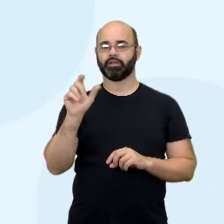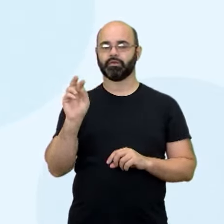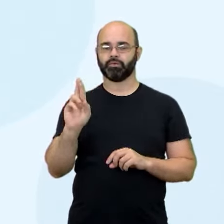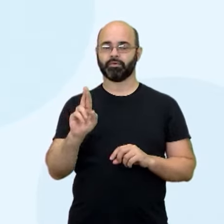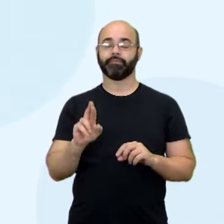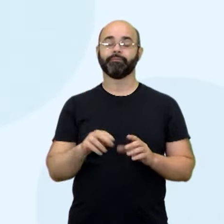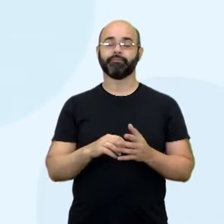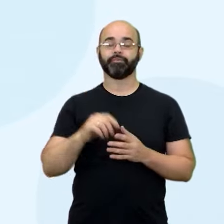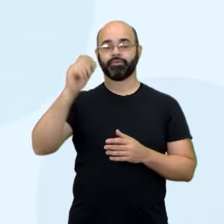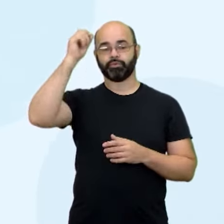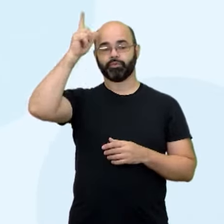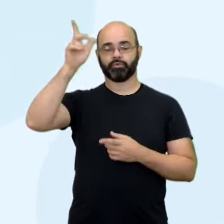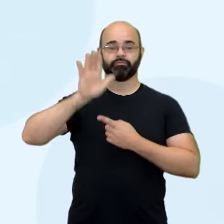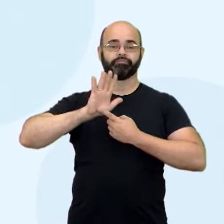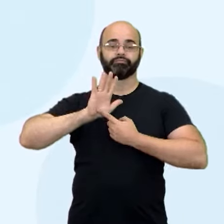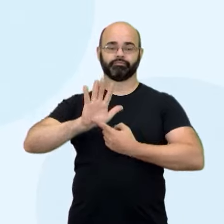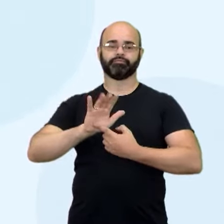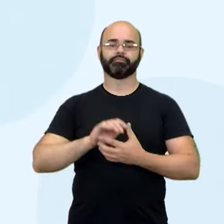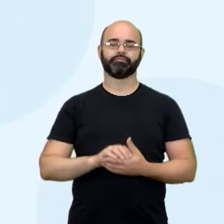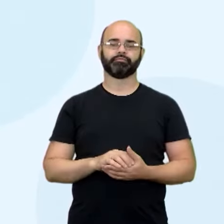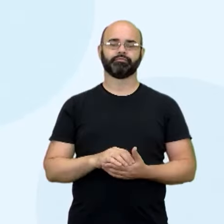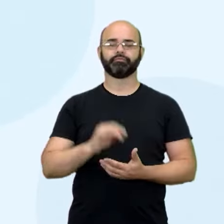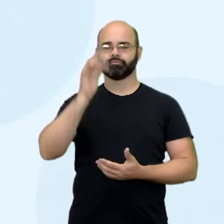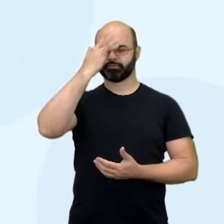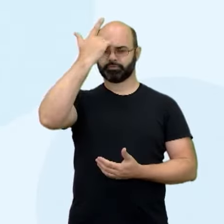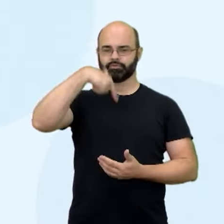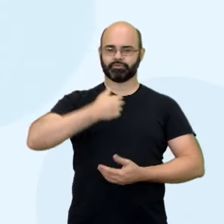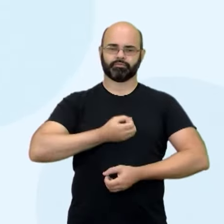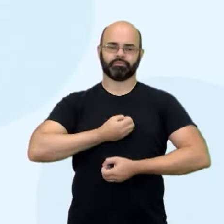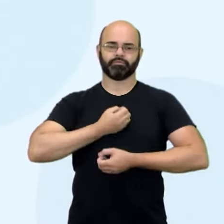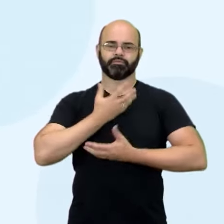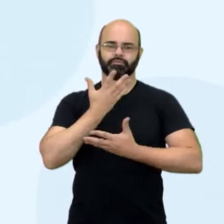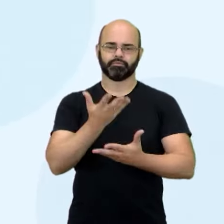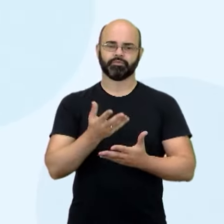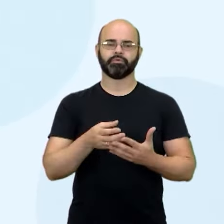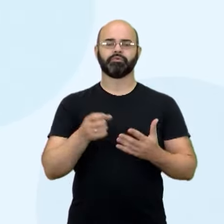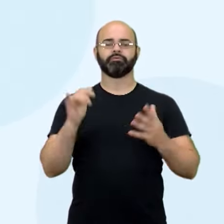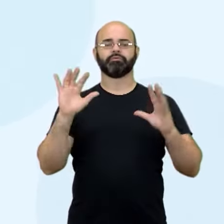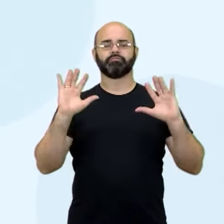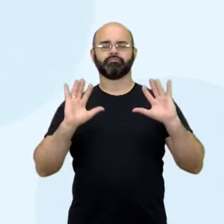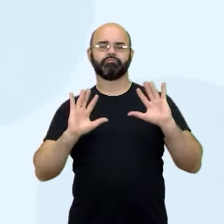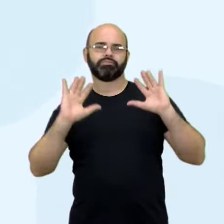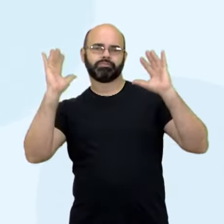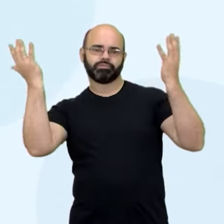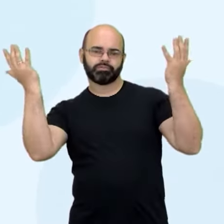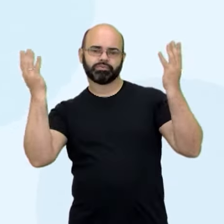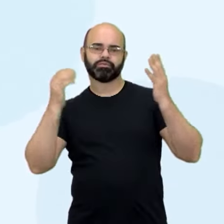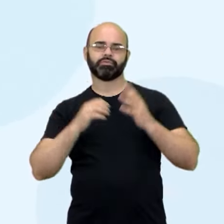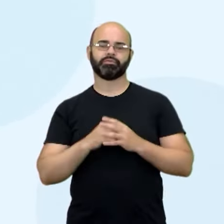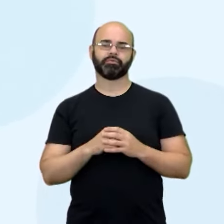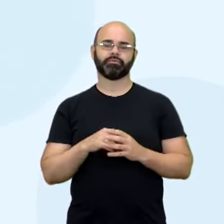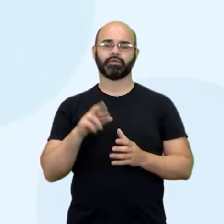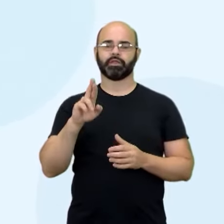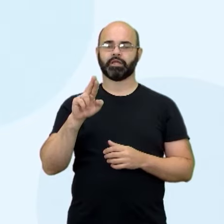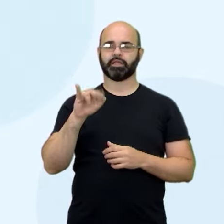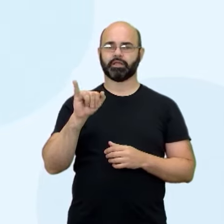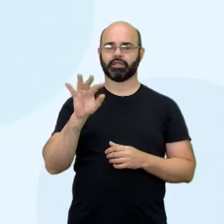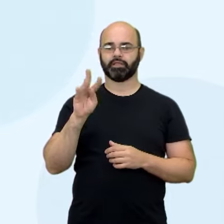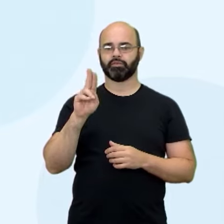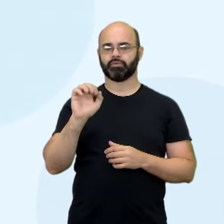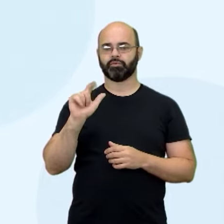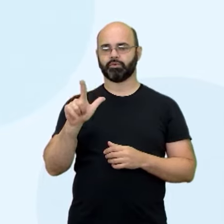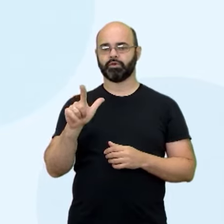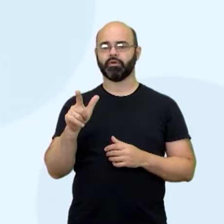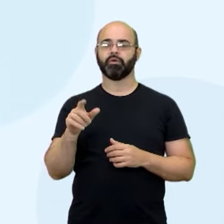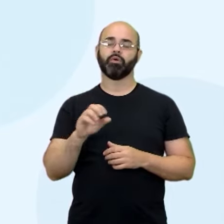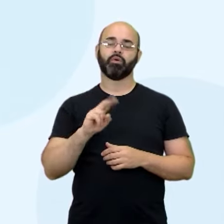questão anterior, né? Toda forma de expressão humana, seja por meio de celebrações e rituais, seja por meio de outros